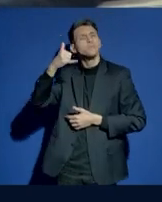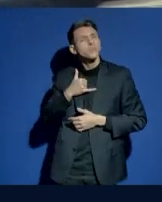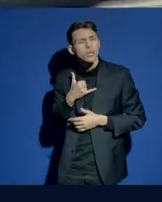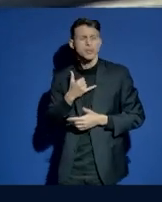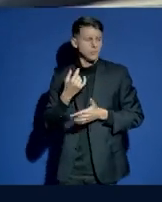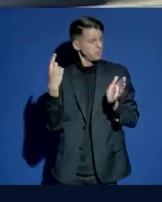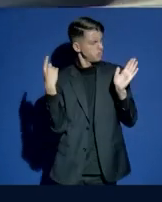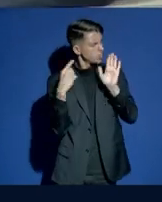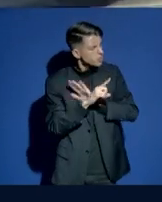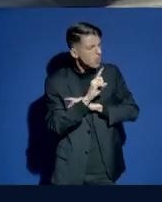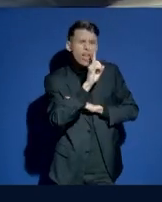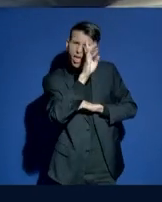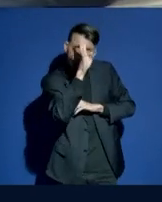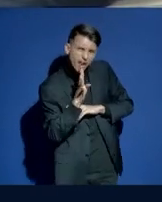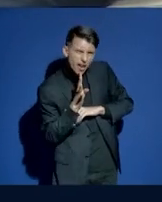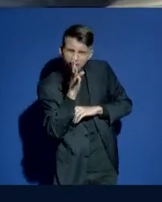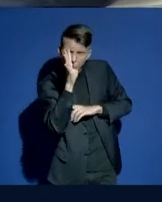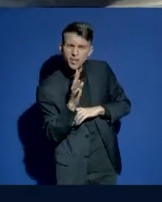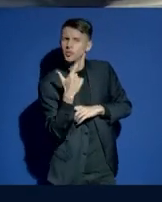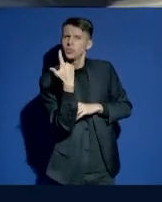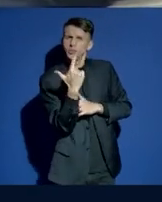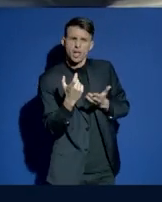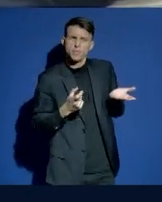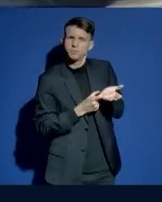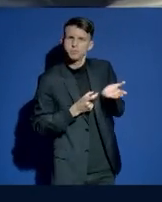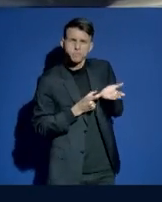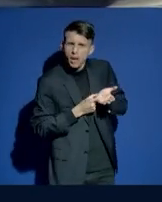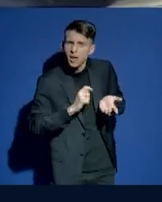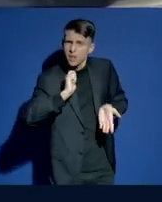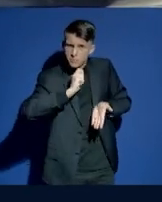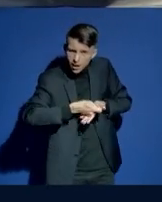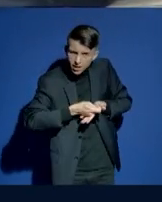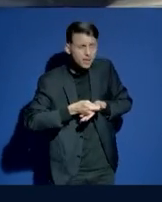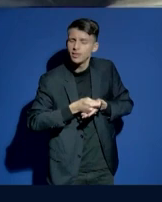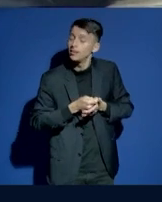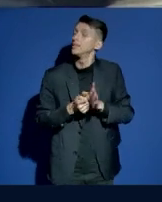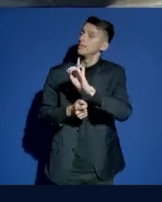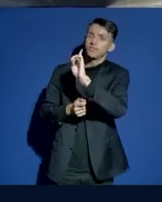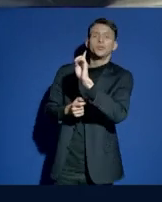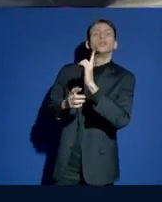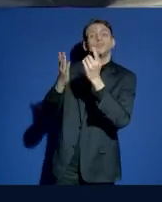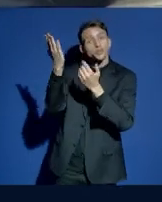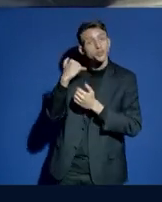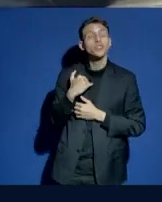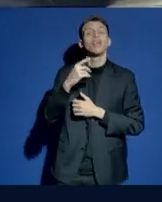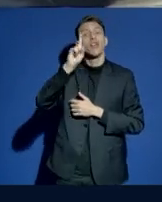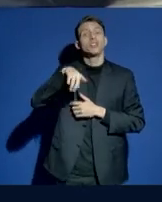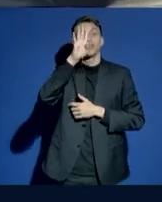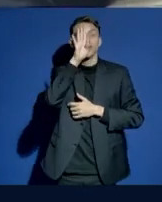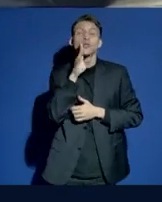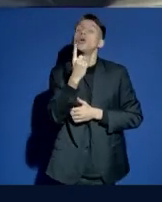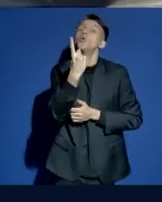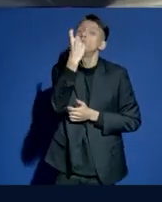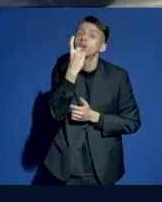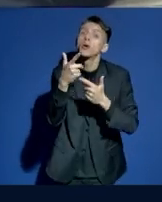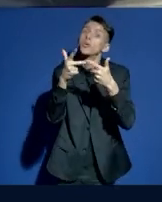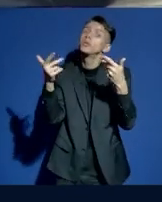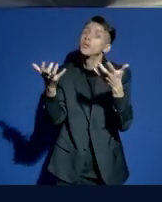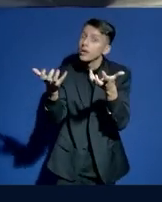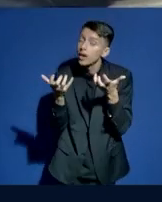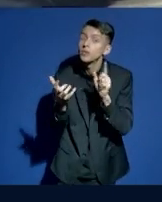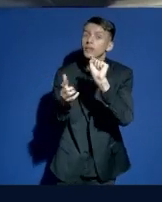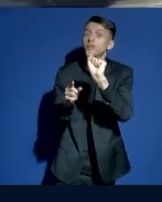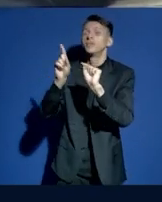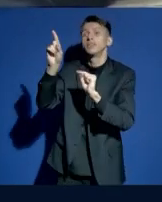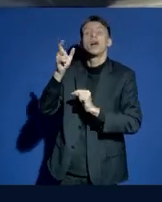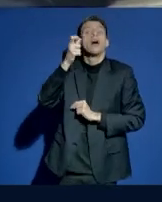é grátis não tem uma maquininha que eu tenho que passar cartão para pagar os quilowatts não pode vir o único favor que eu quero teu é que